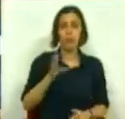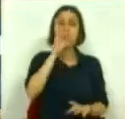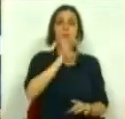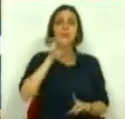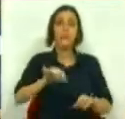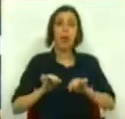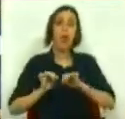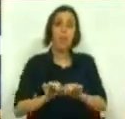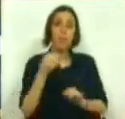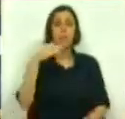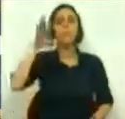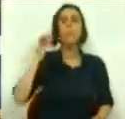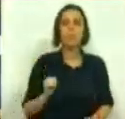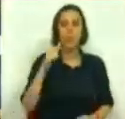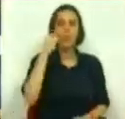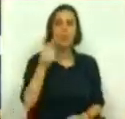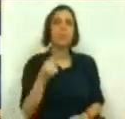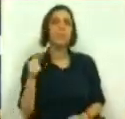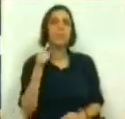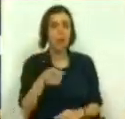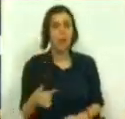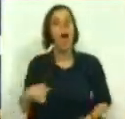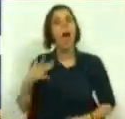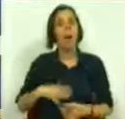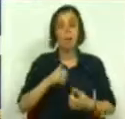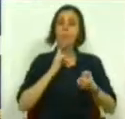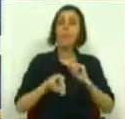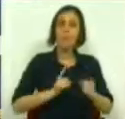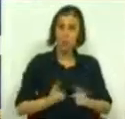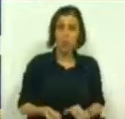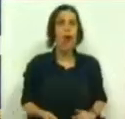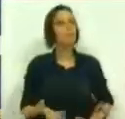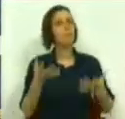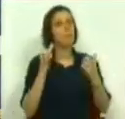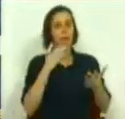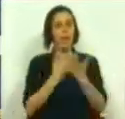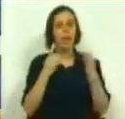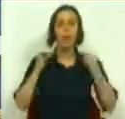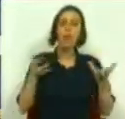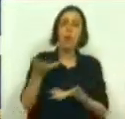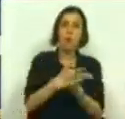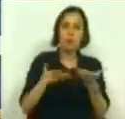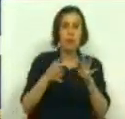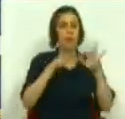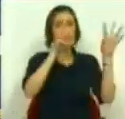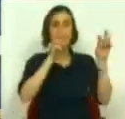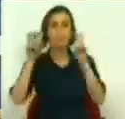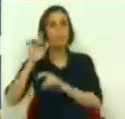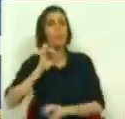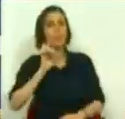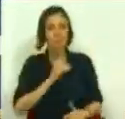a oposição e o Partido Socialista em especial quiserem dialogar, quiserem gerar consensos em matérias